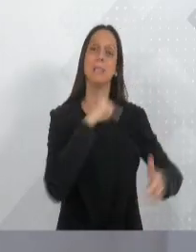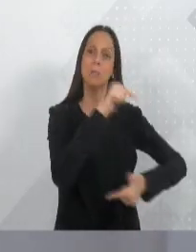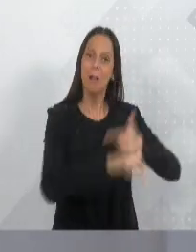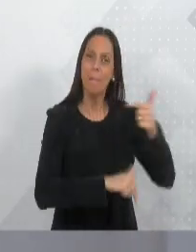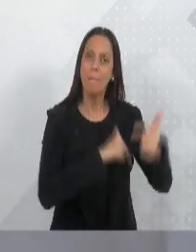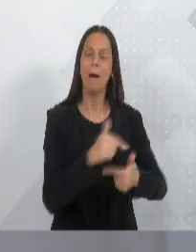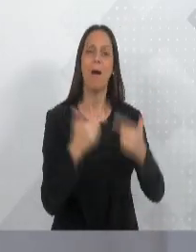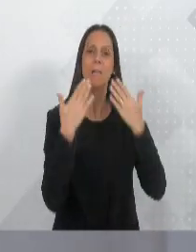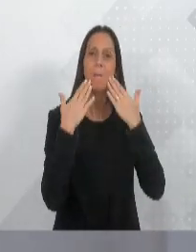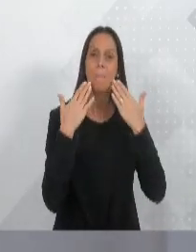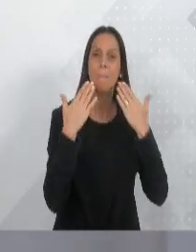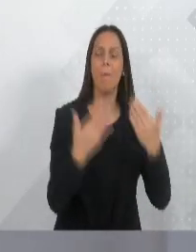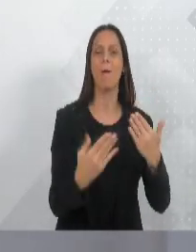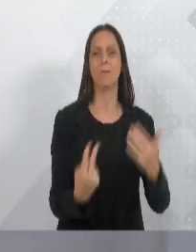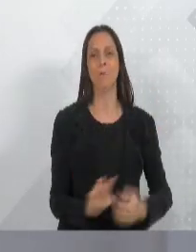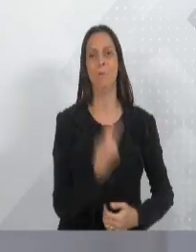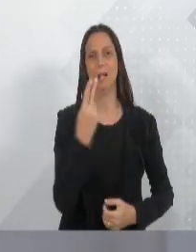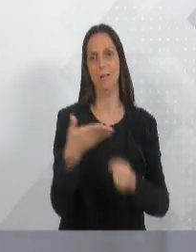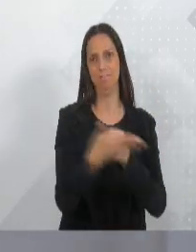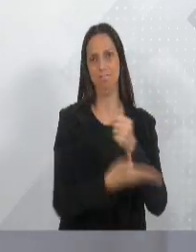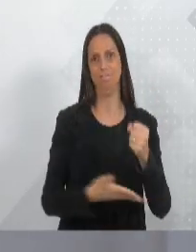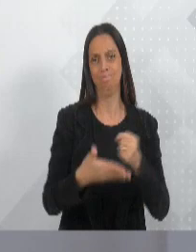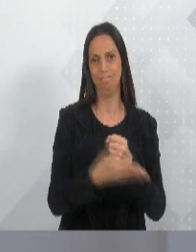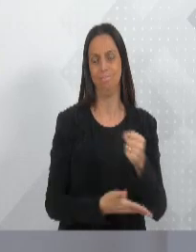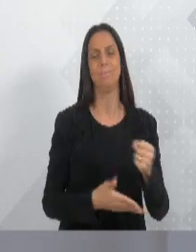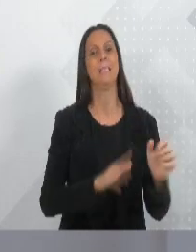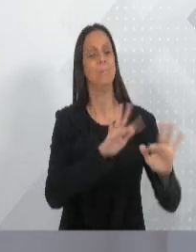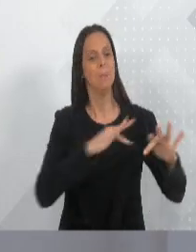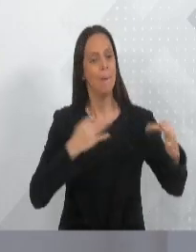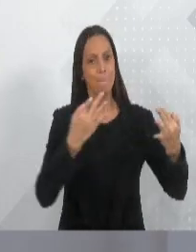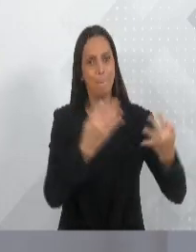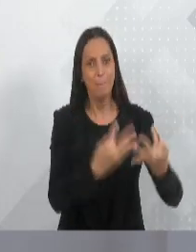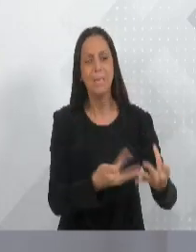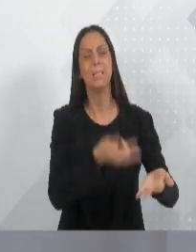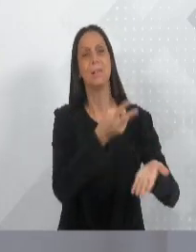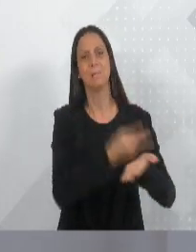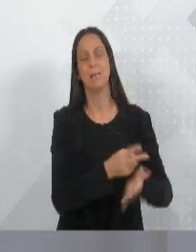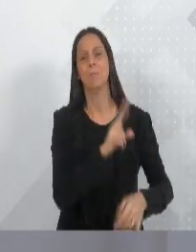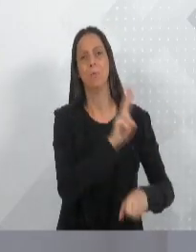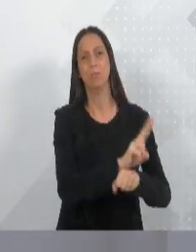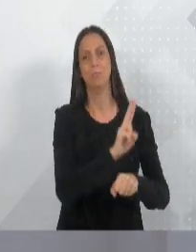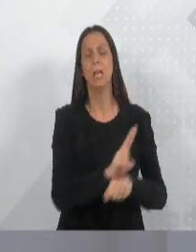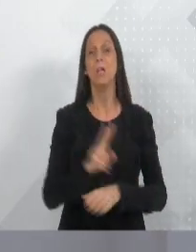com a família para quem não precisa uso para nada de dinheiro público para